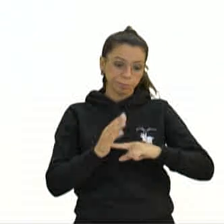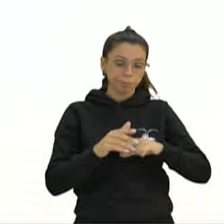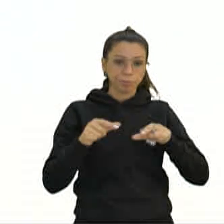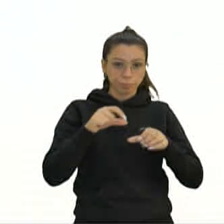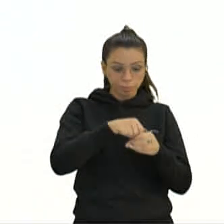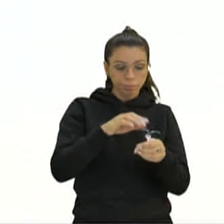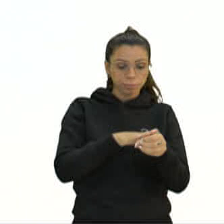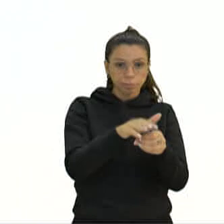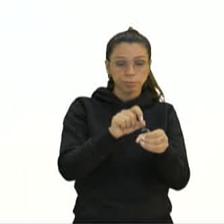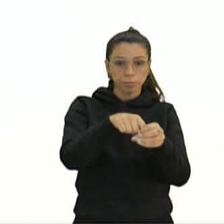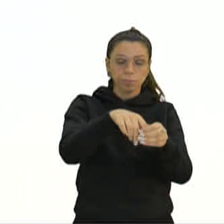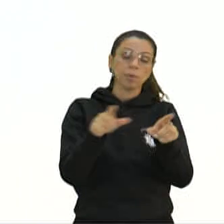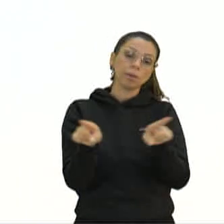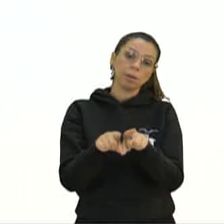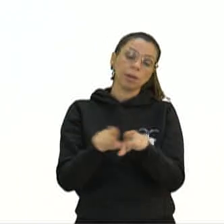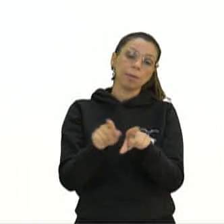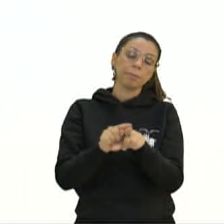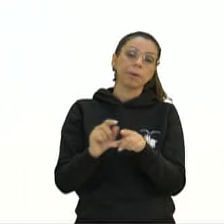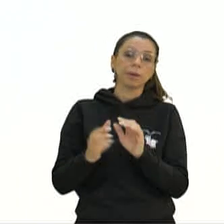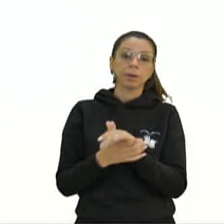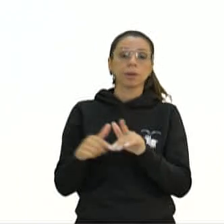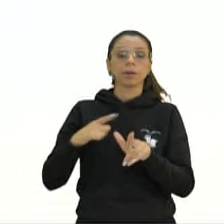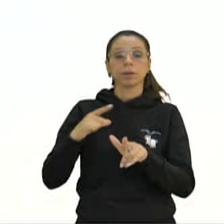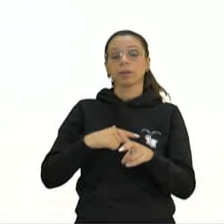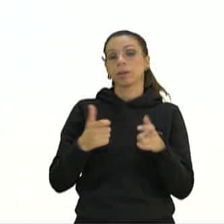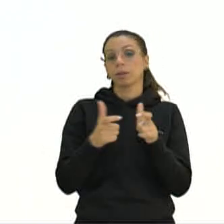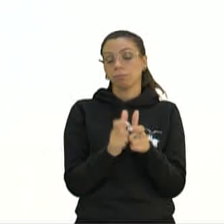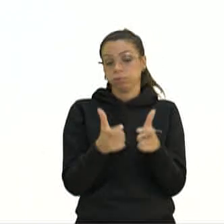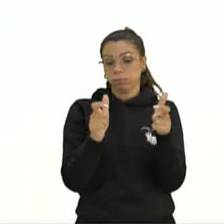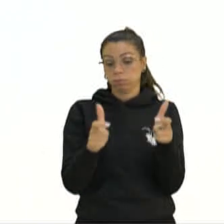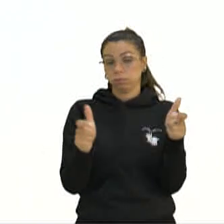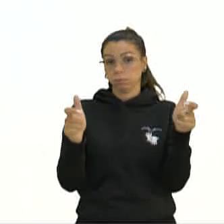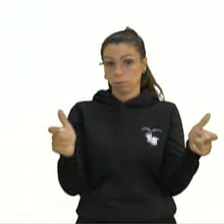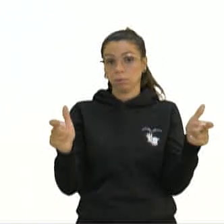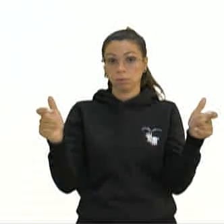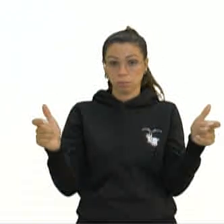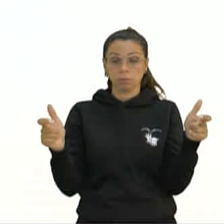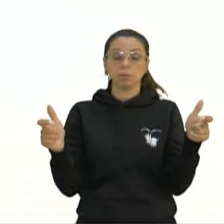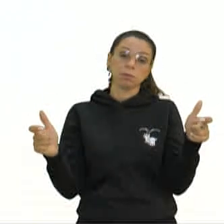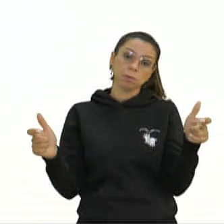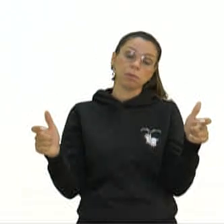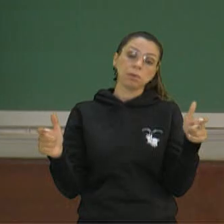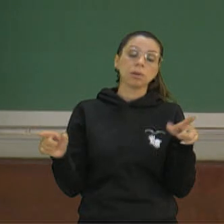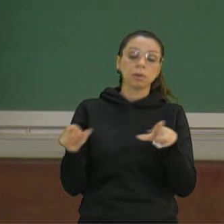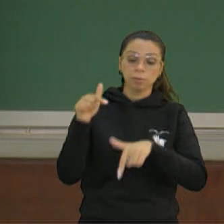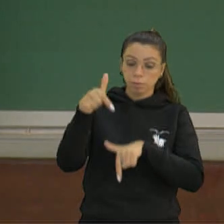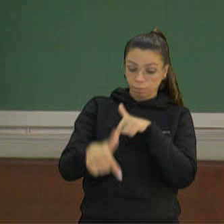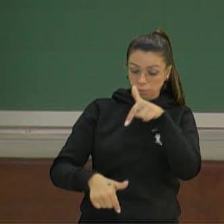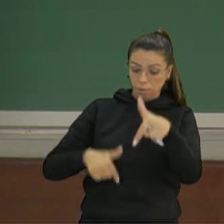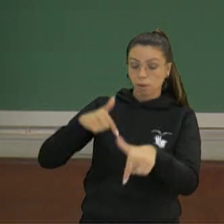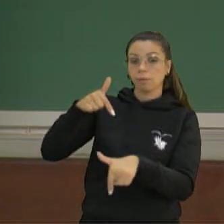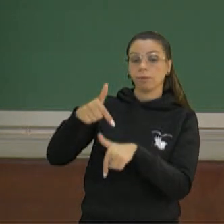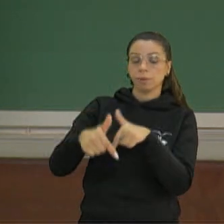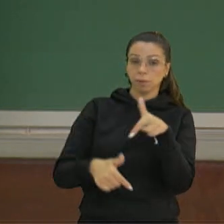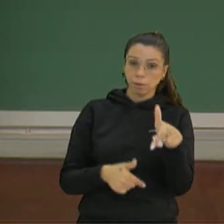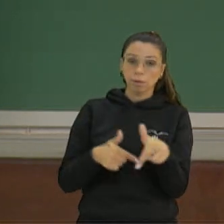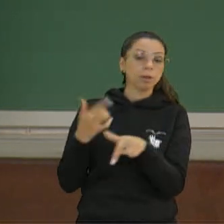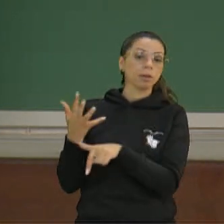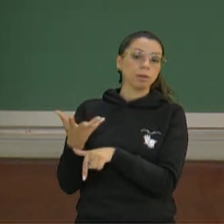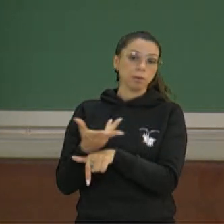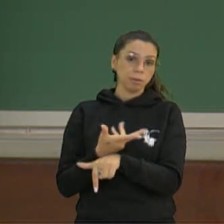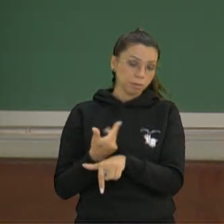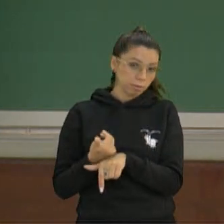produção. Apresenta grande rendimento por hectare. A mão de obra, ela é